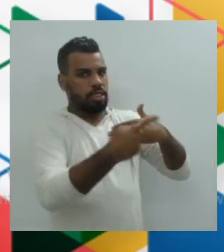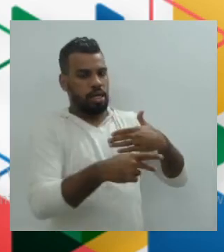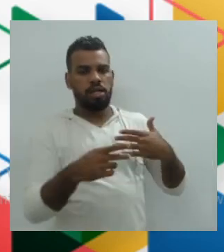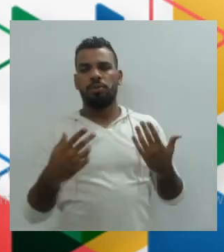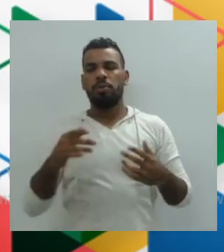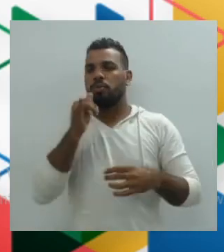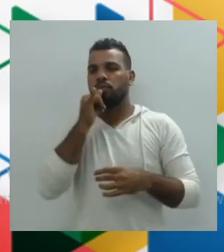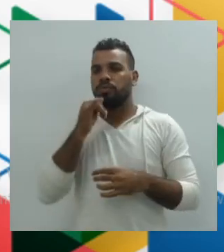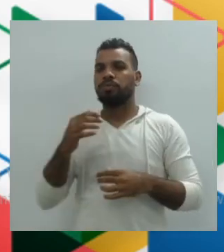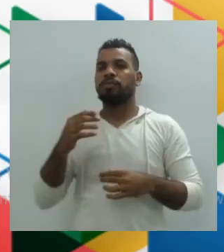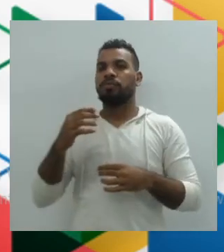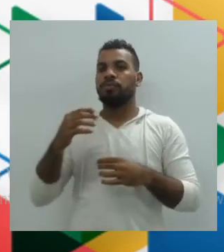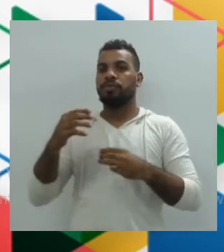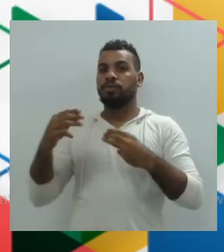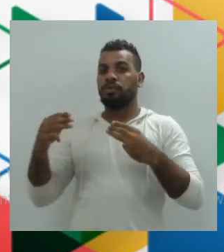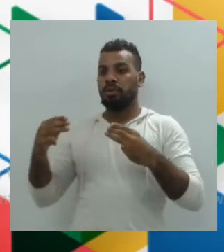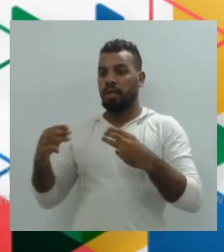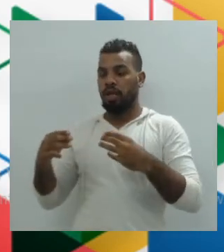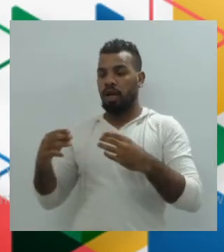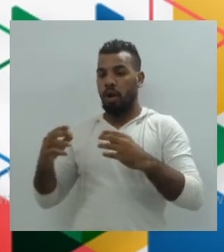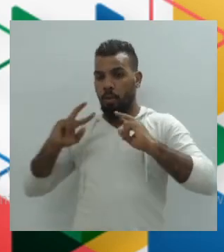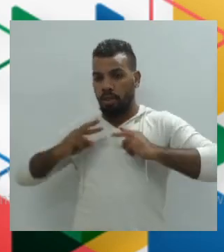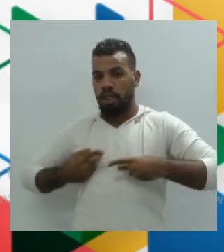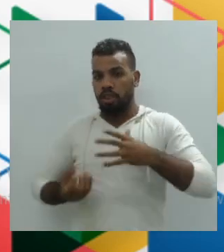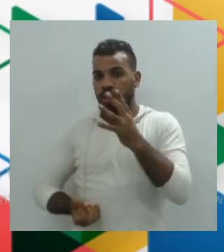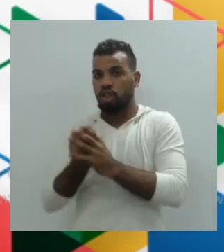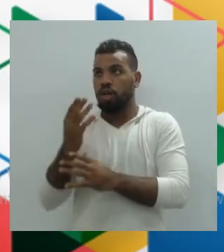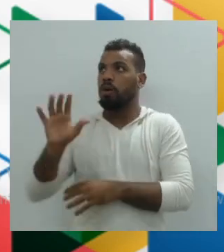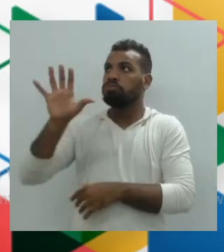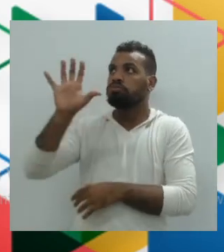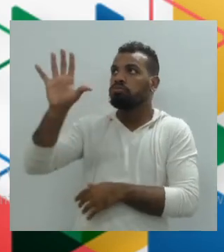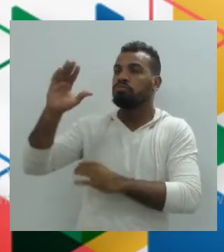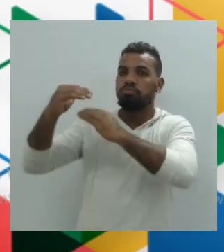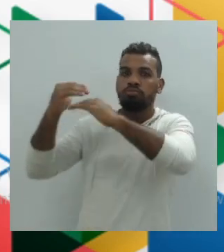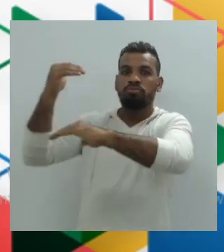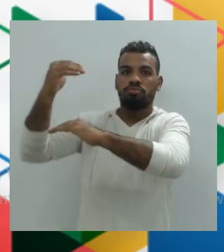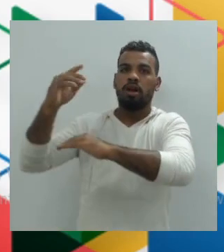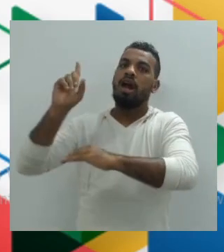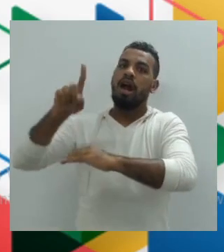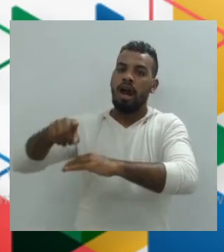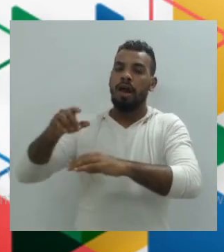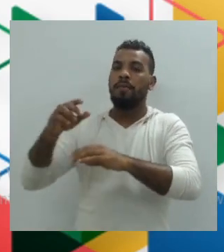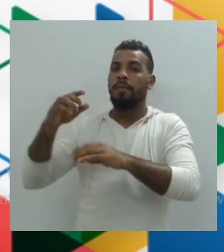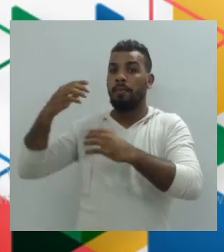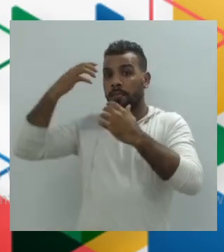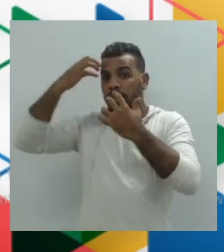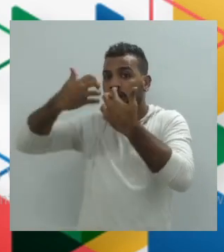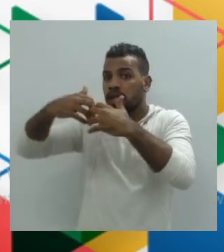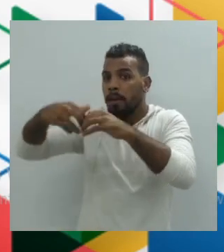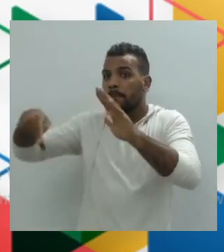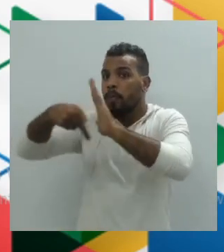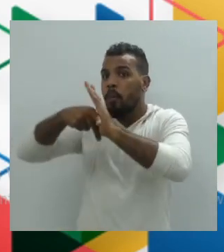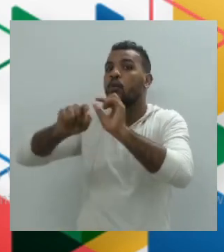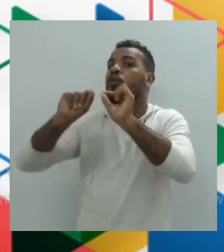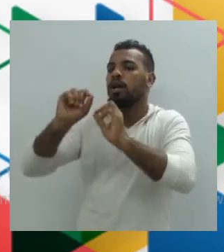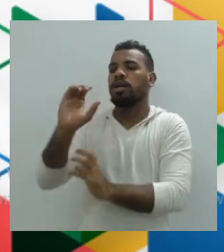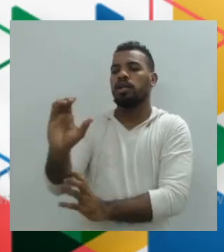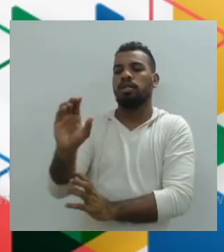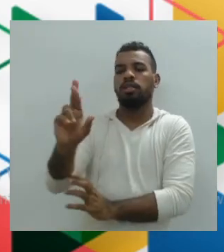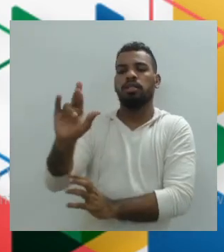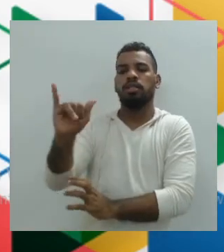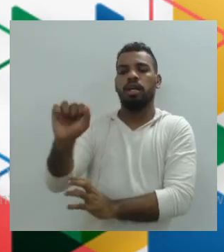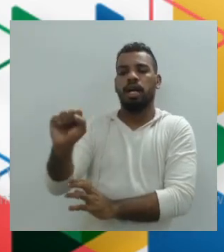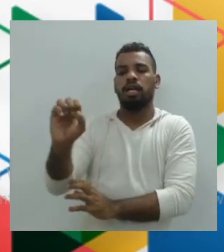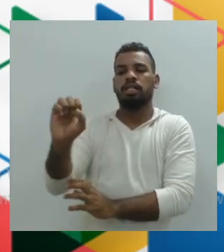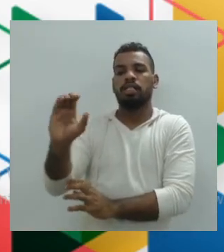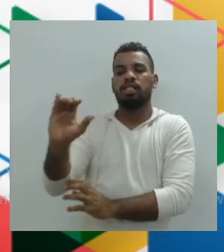foi criada por um ser supremo, correspondem a uma linha de pensamento chamada criacionismo.